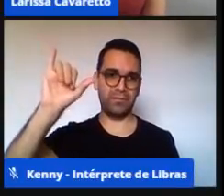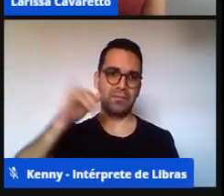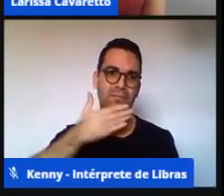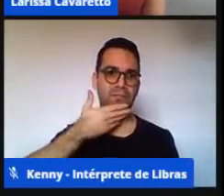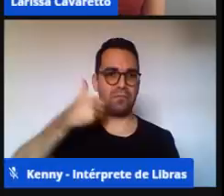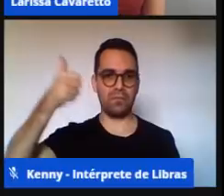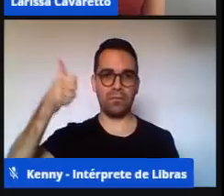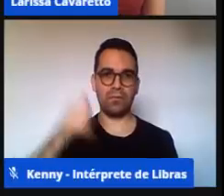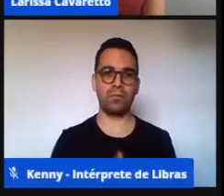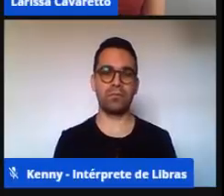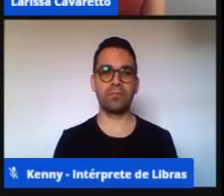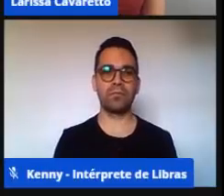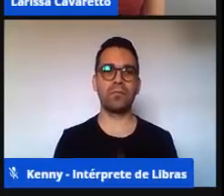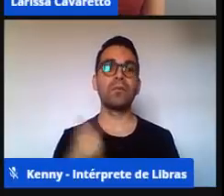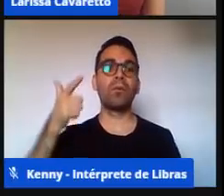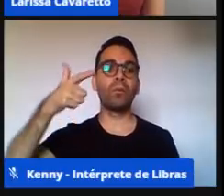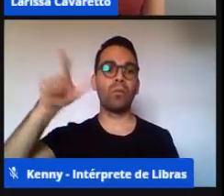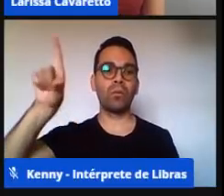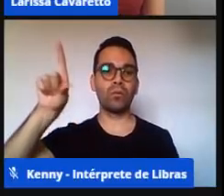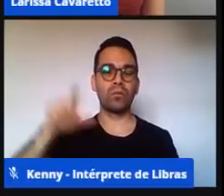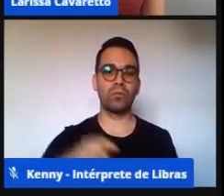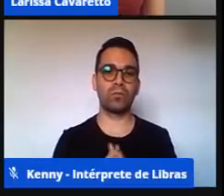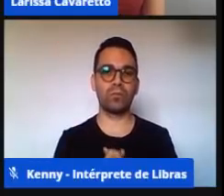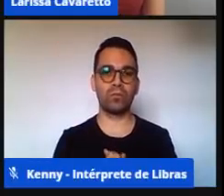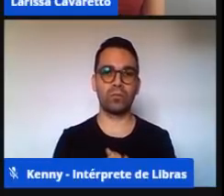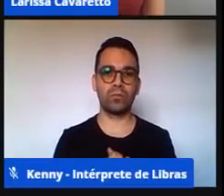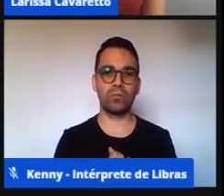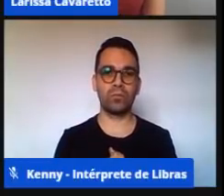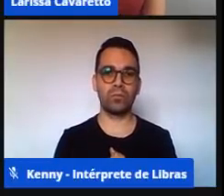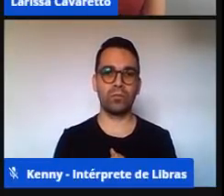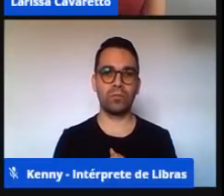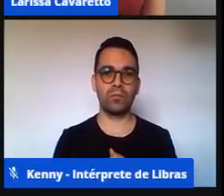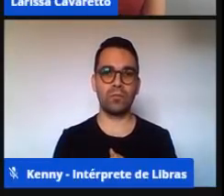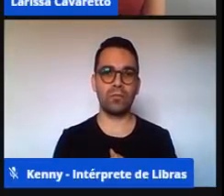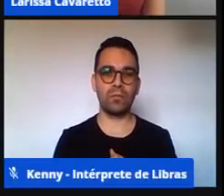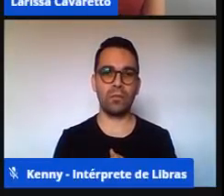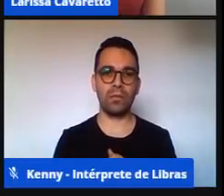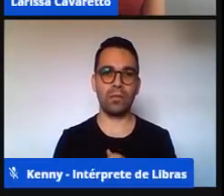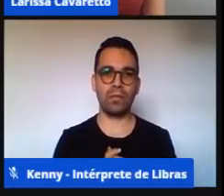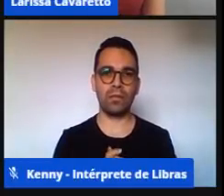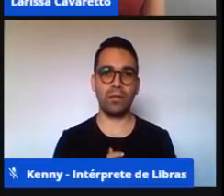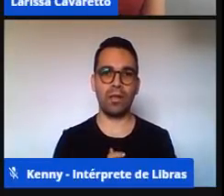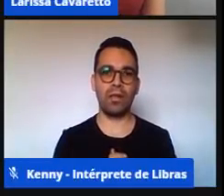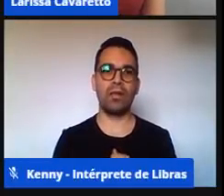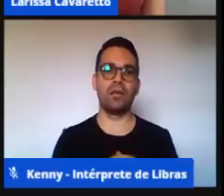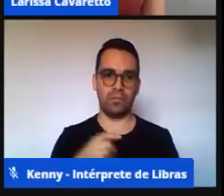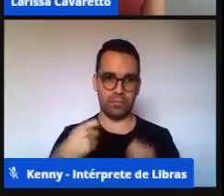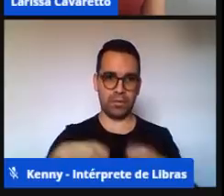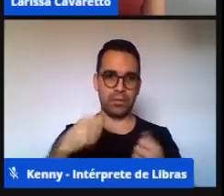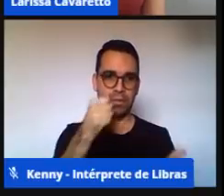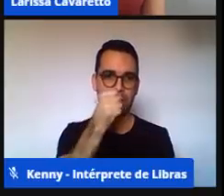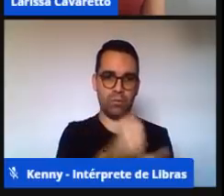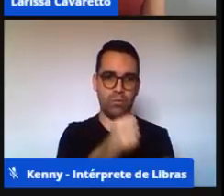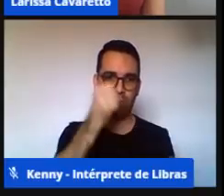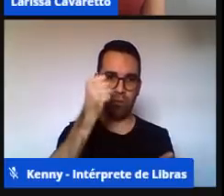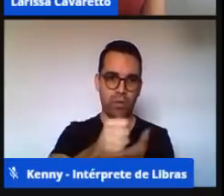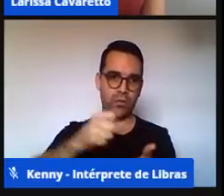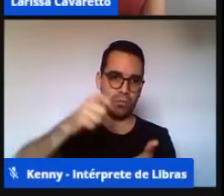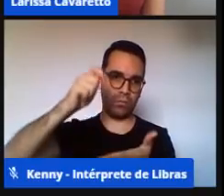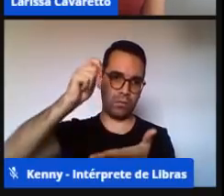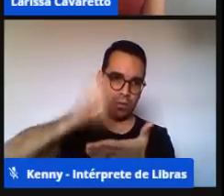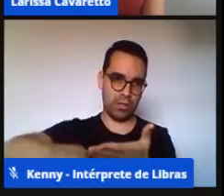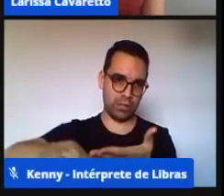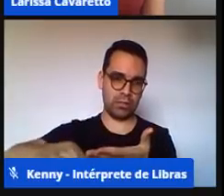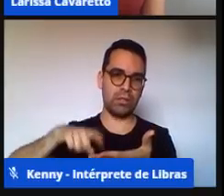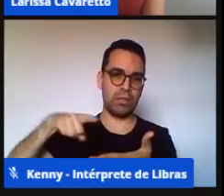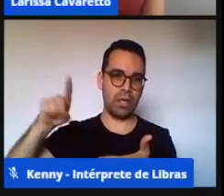Uma outra coisa importante é ter um termo de consentimento. O que é esse termo de consentimento? É um documento que vai ser repassado aos